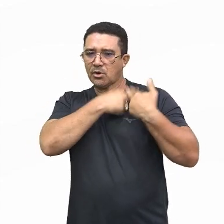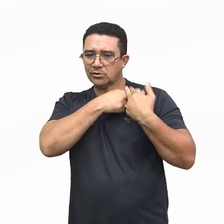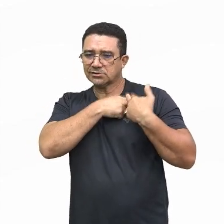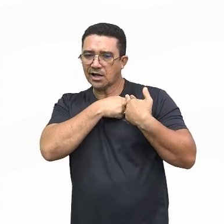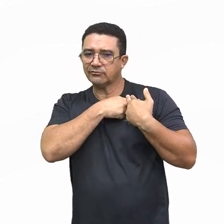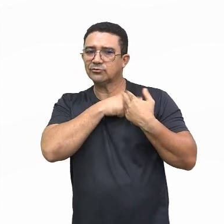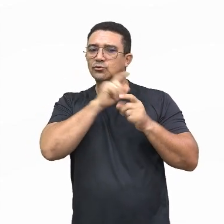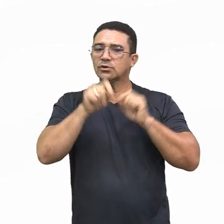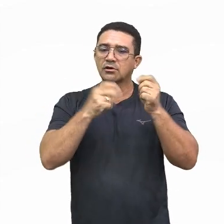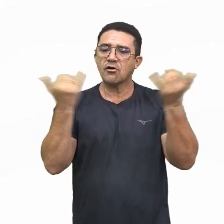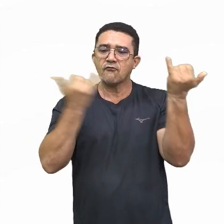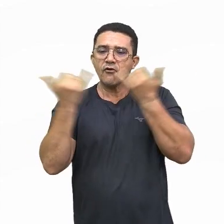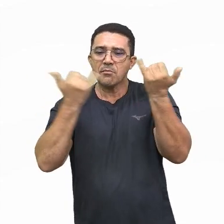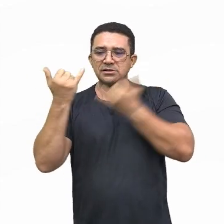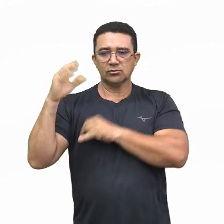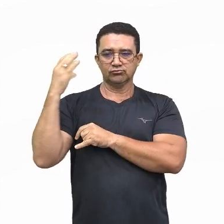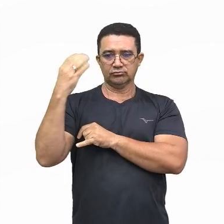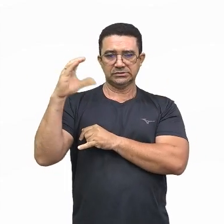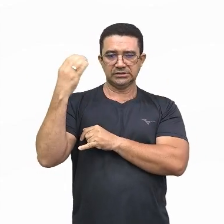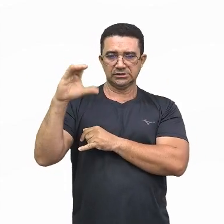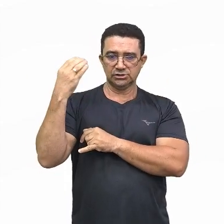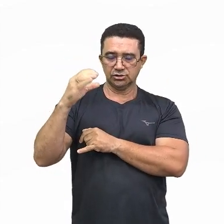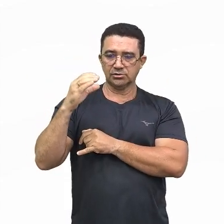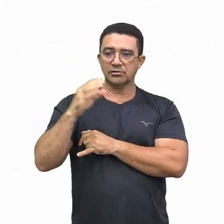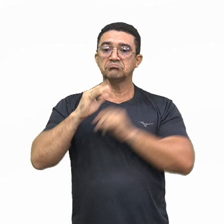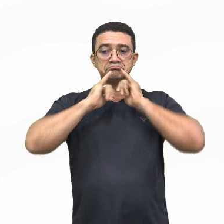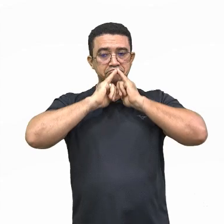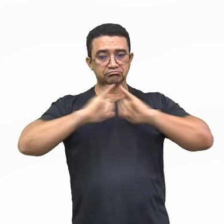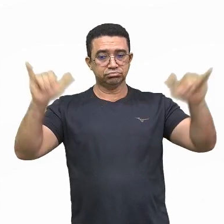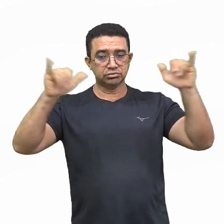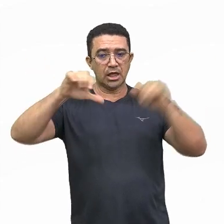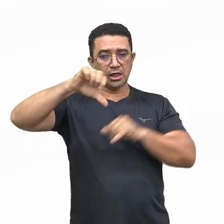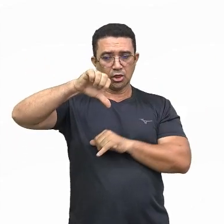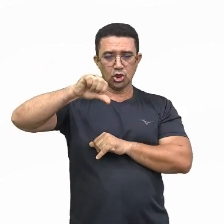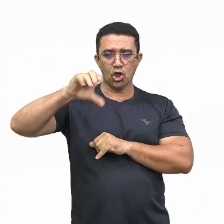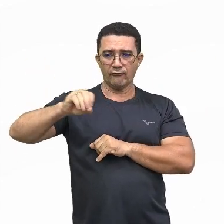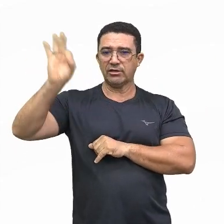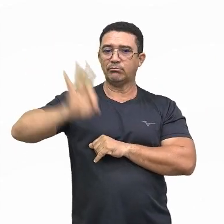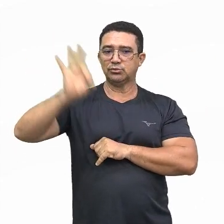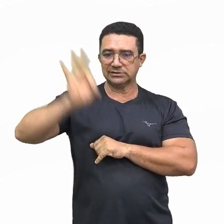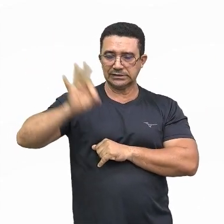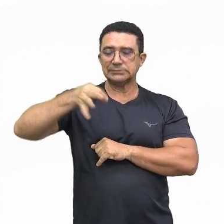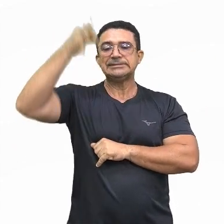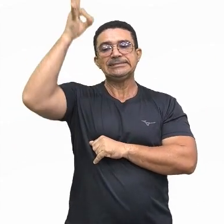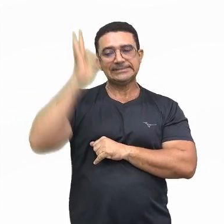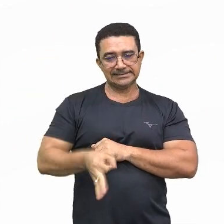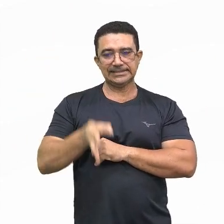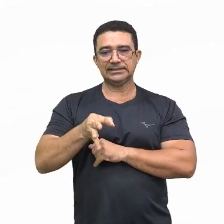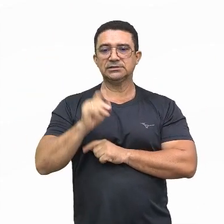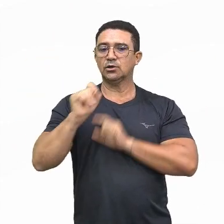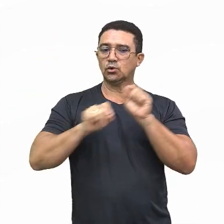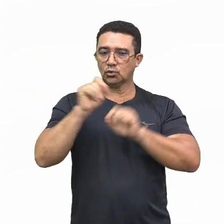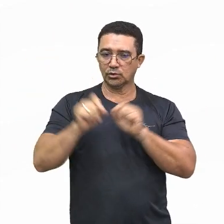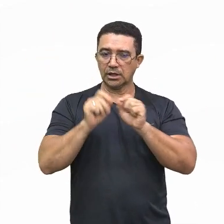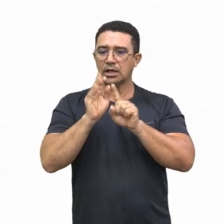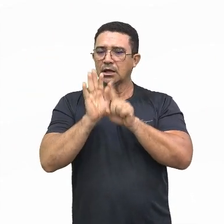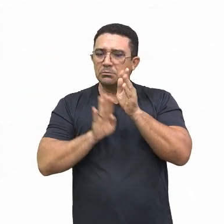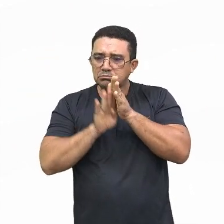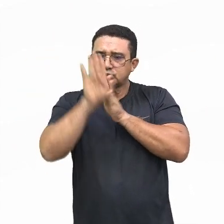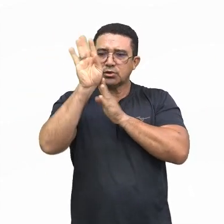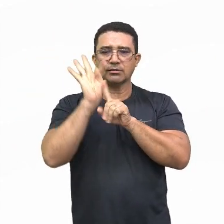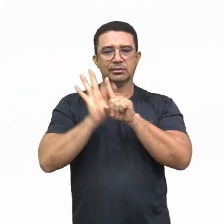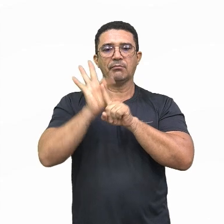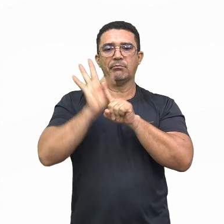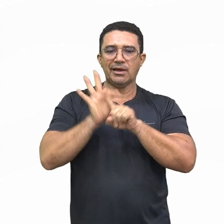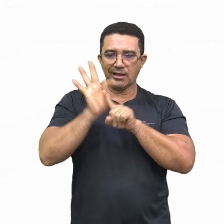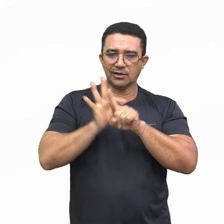produzir informações científicas, afirma que há 90% de certeza que o aumento de temperatura na Terra